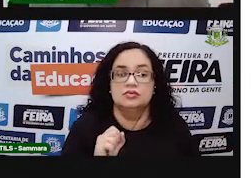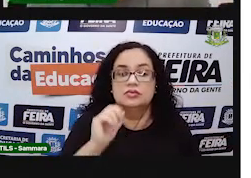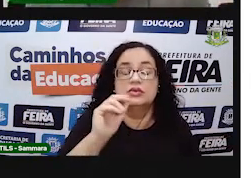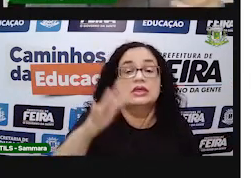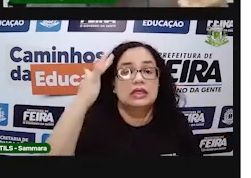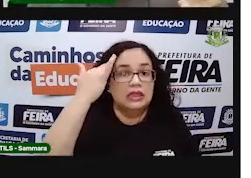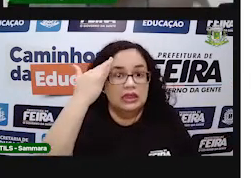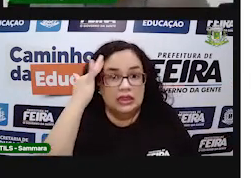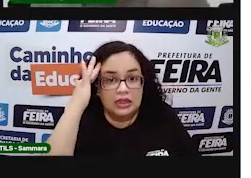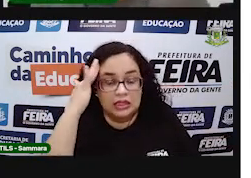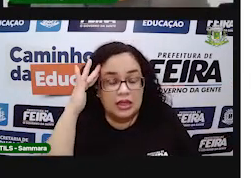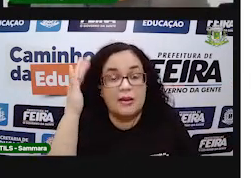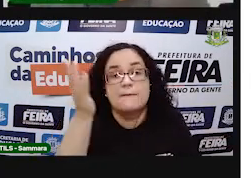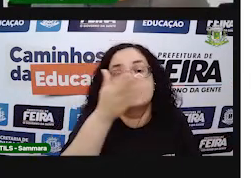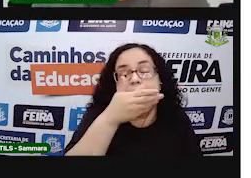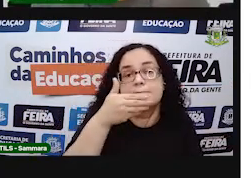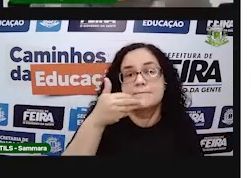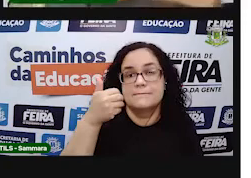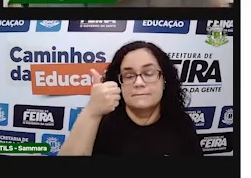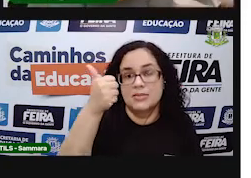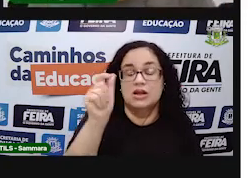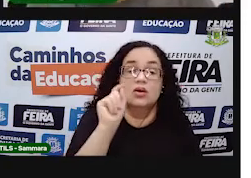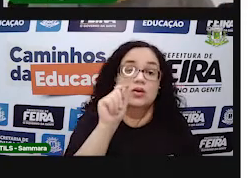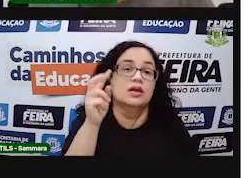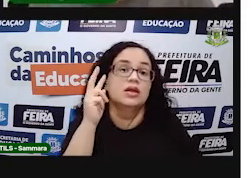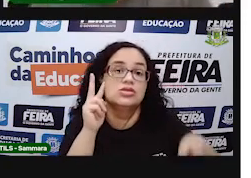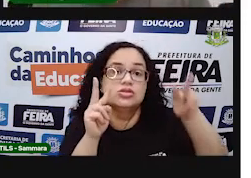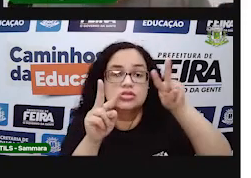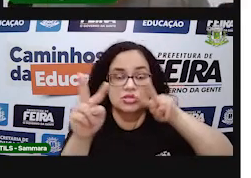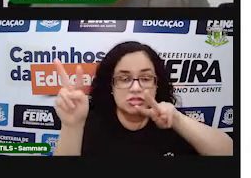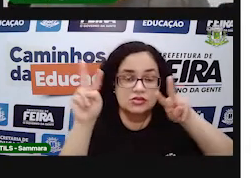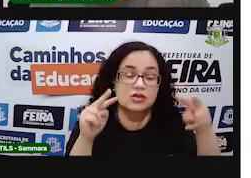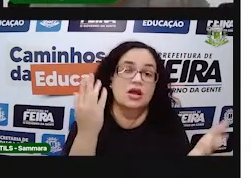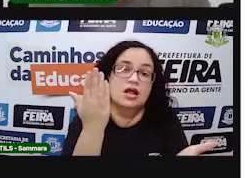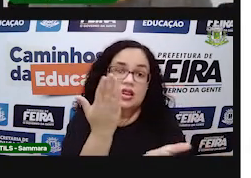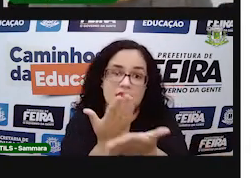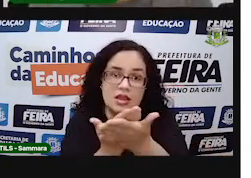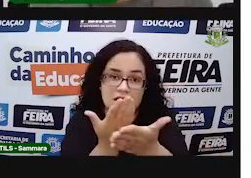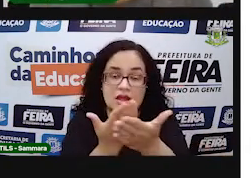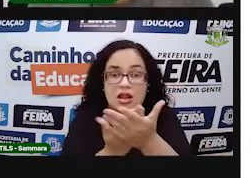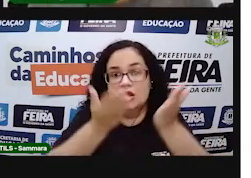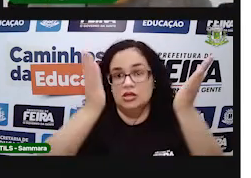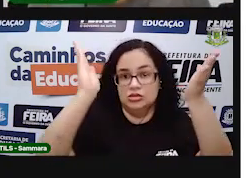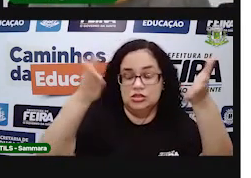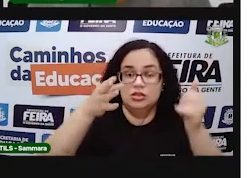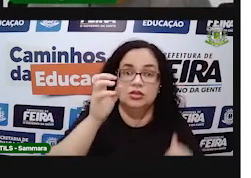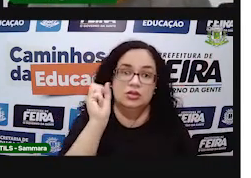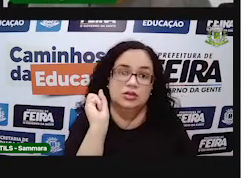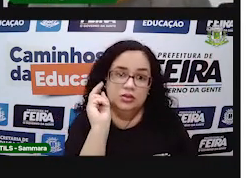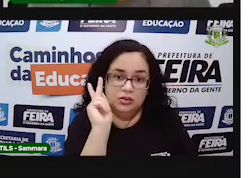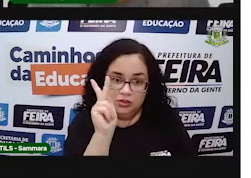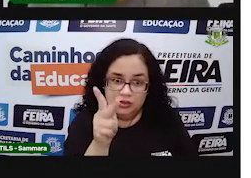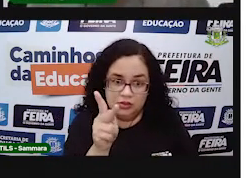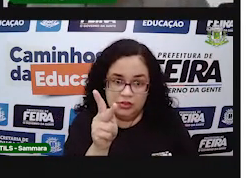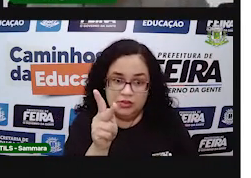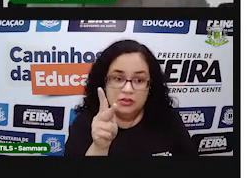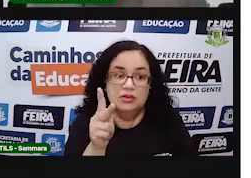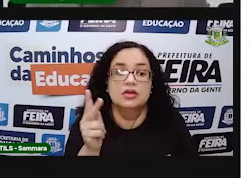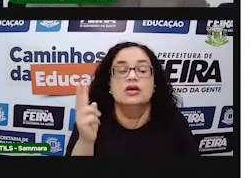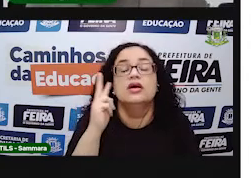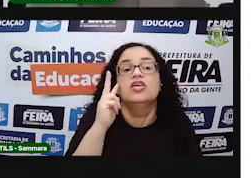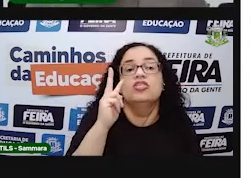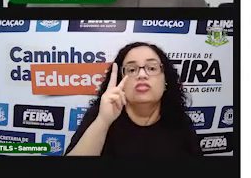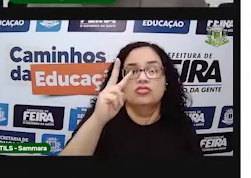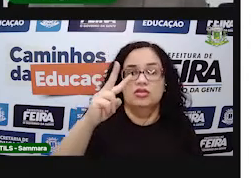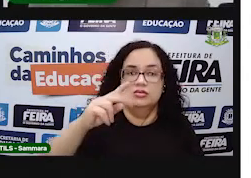pegar e entender, né, melhorar o que a gente viu nessa aula de agora, tá bom?